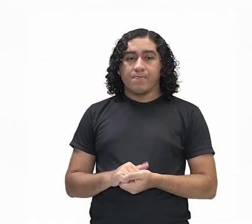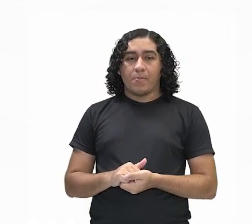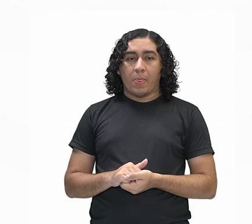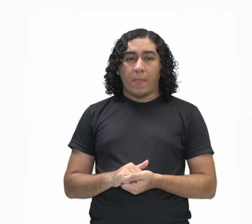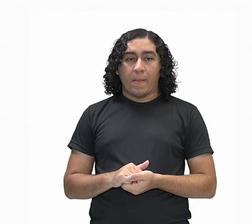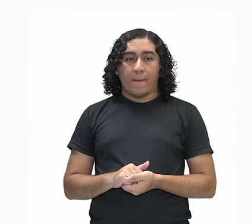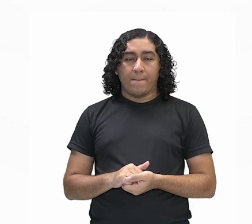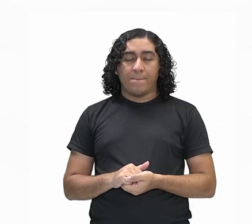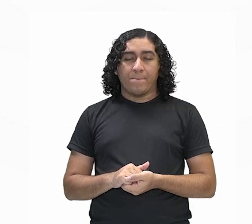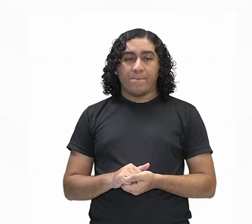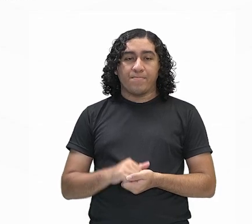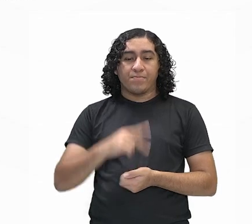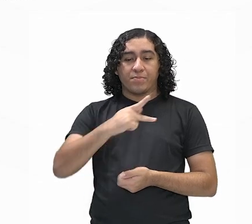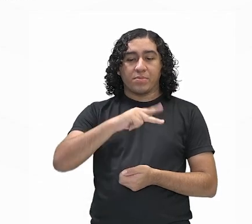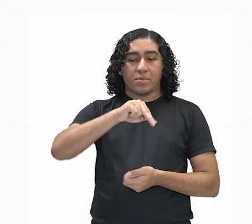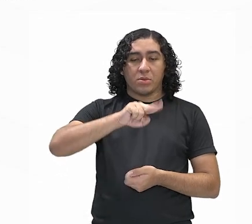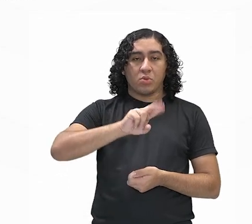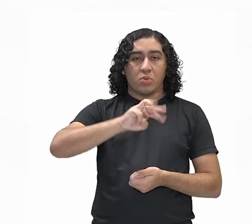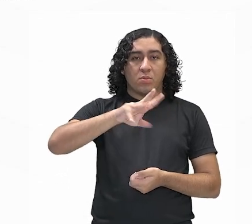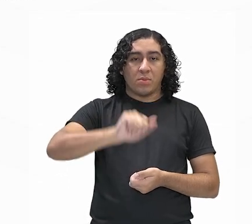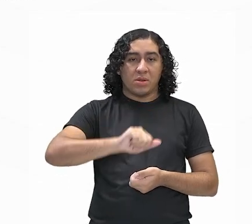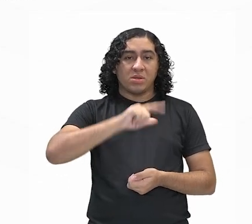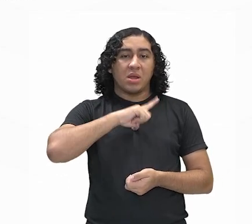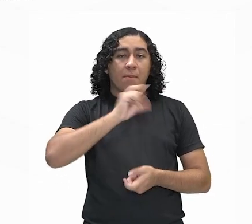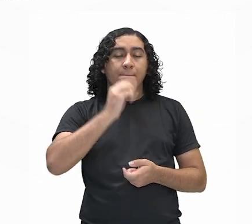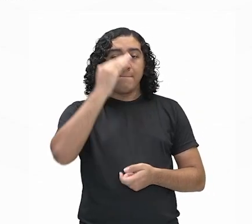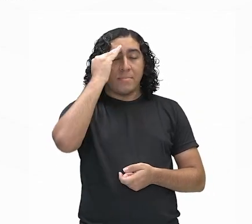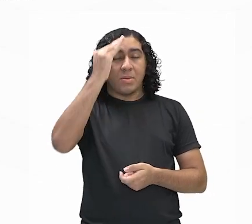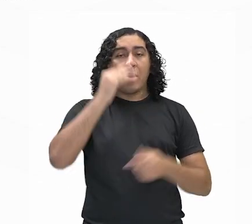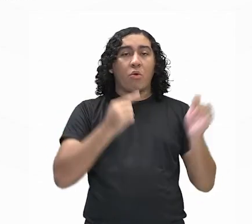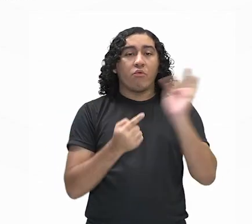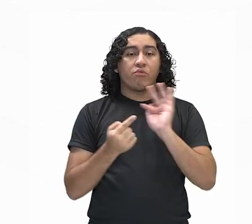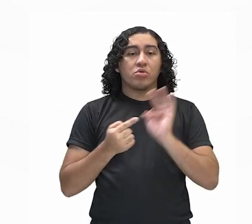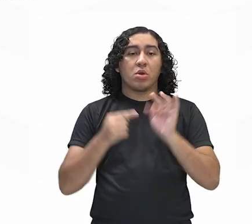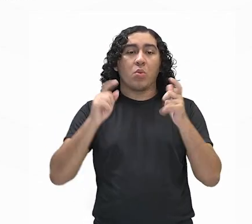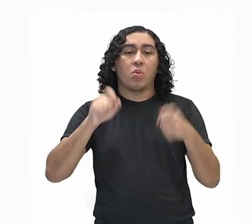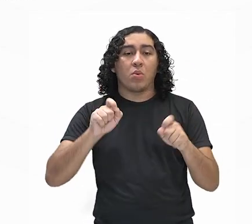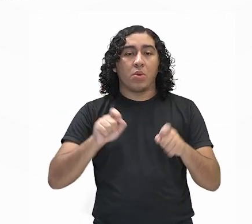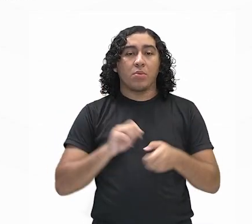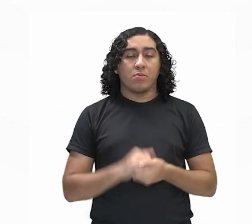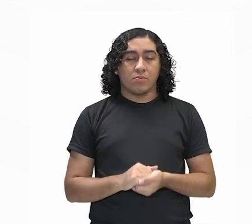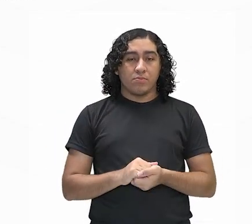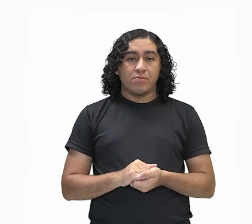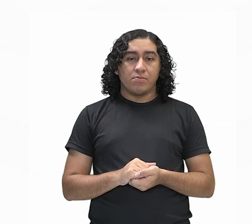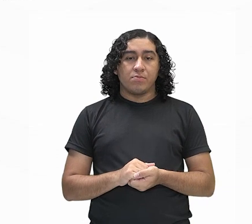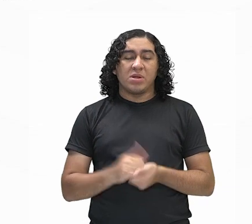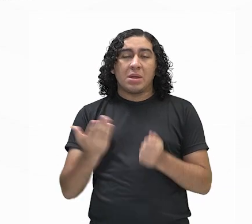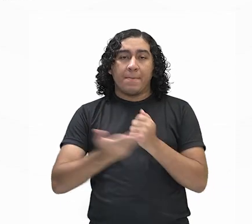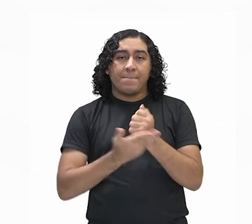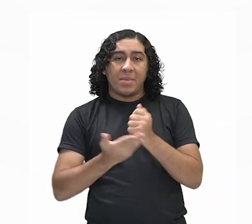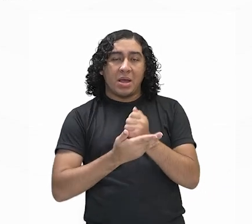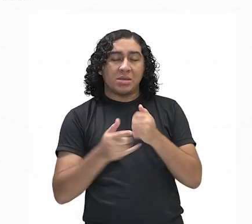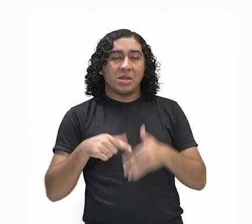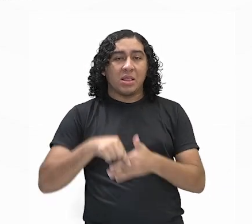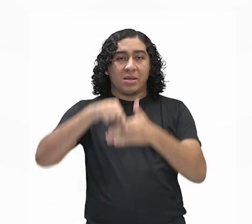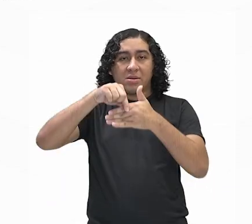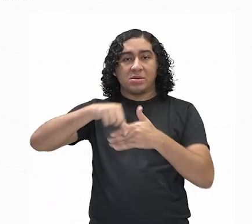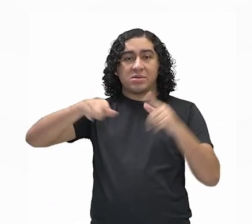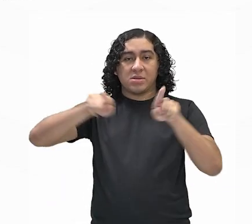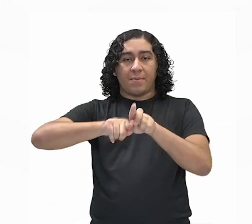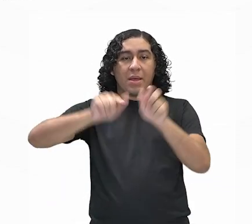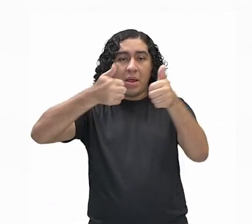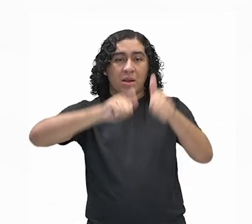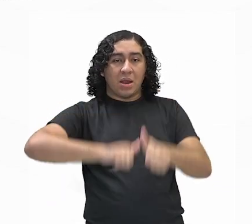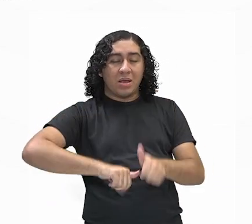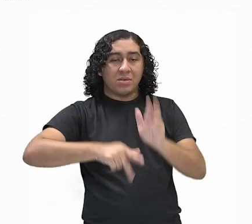Olha só, o PNUMA tem como principal função ali fomentar a liderança e análise de